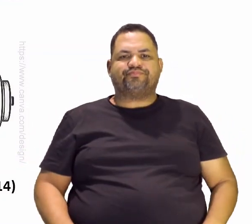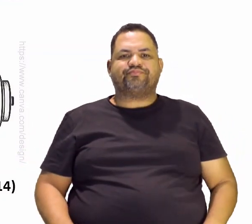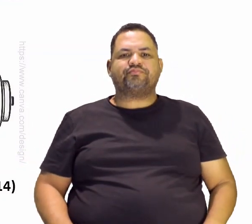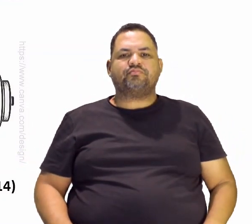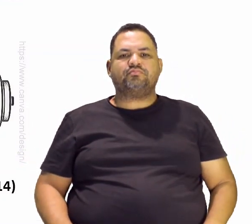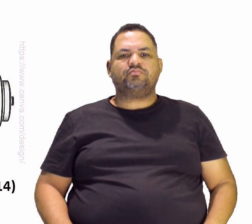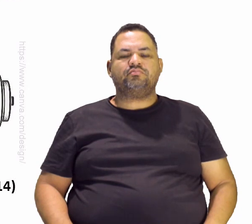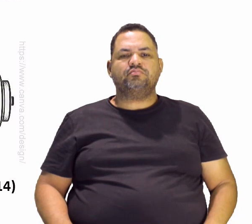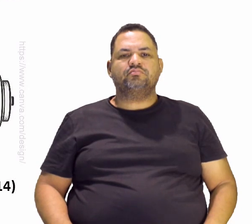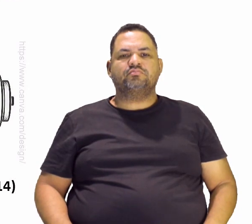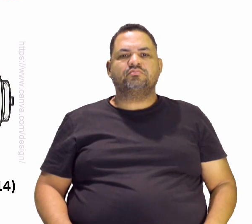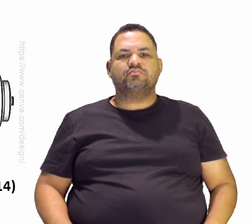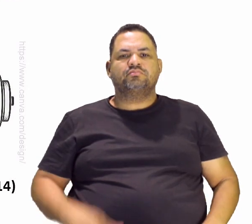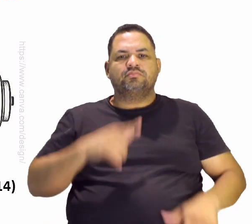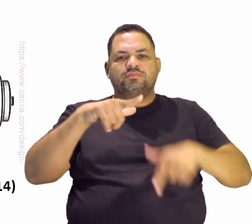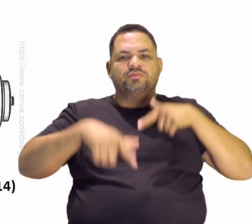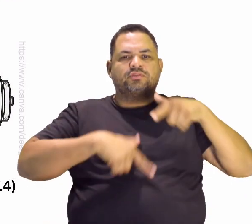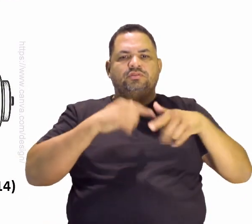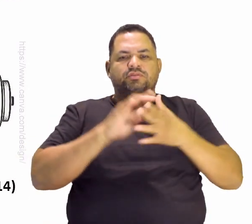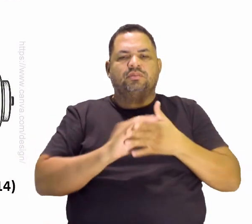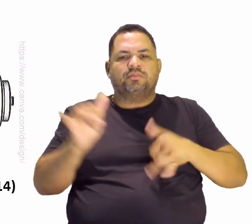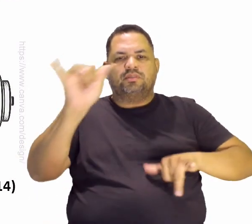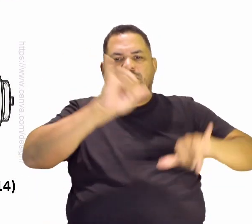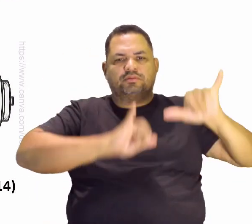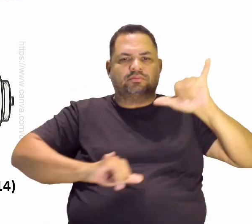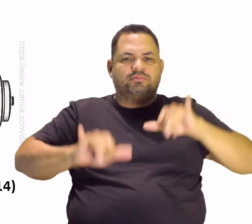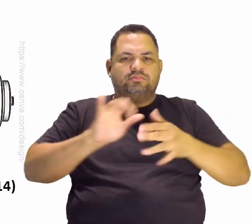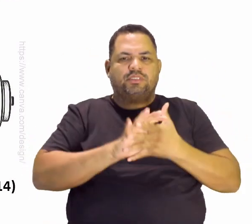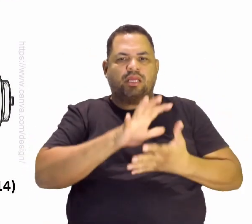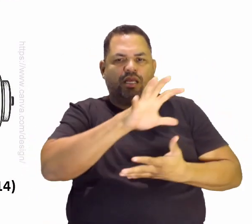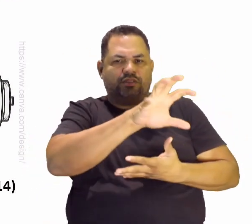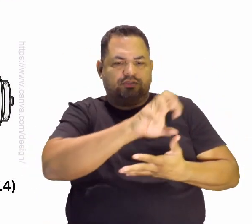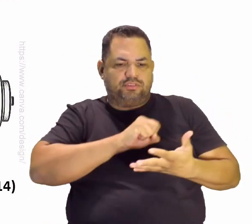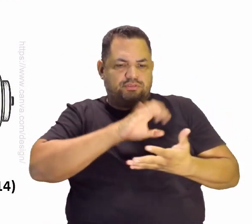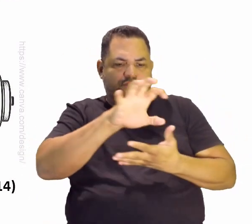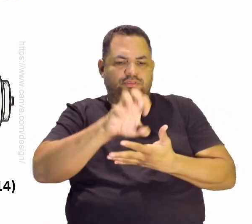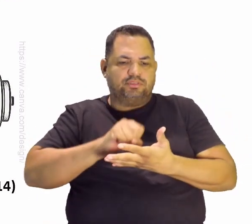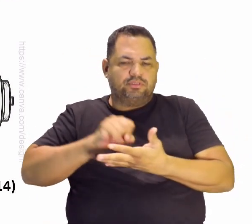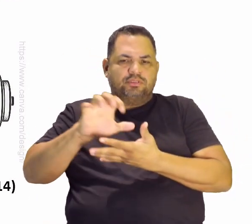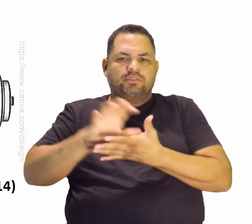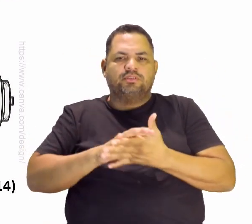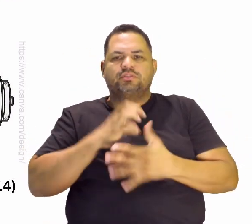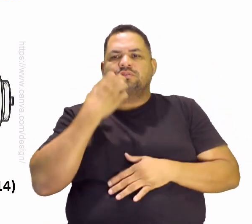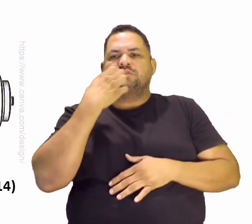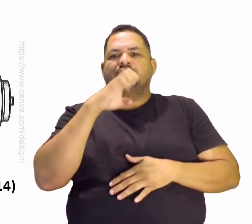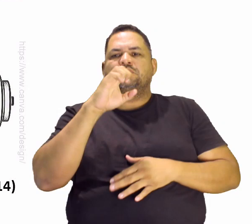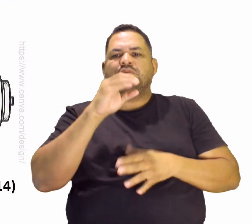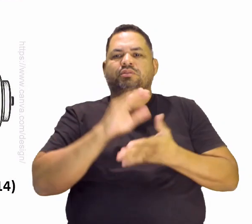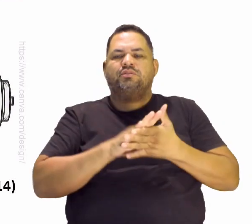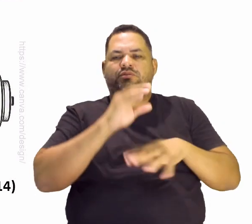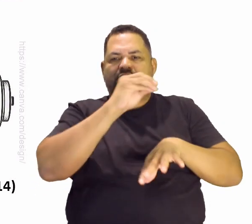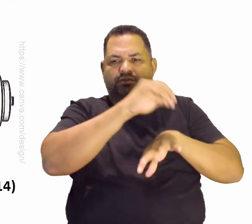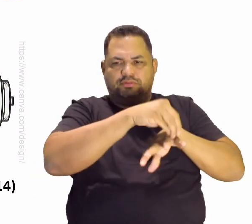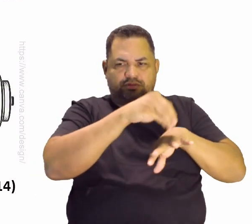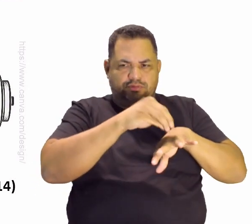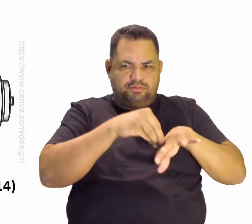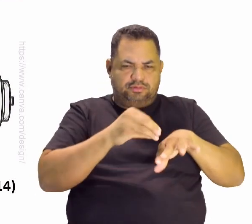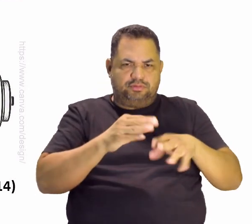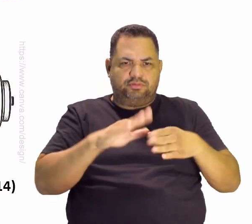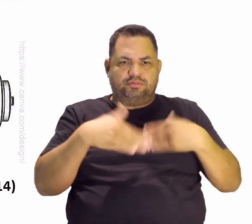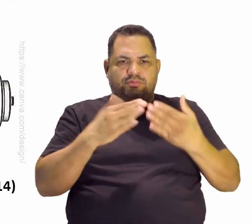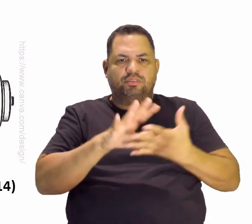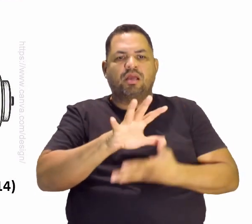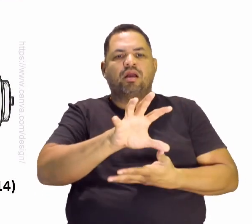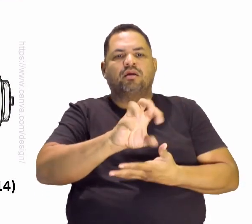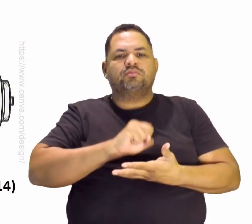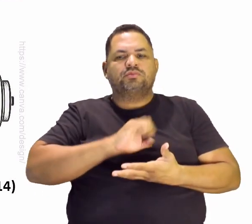desses macronutrientes, certo? Que a gente já conheceu e já sabe quem são. Depois que eu tenho essa extração de energia, né, eu absorvo